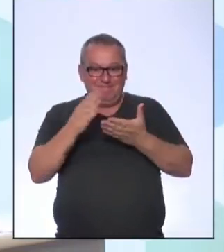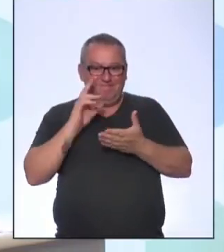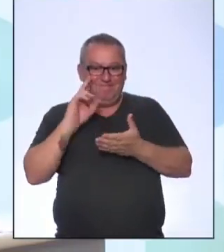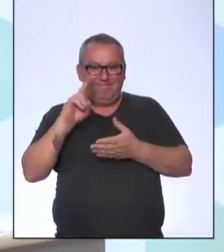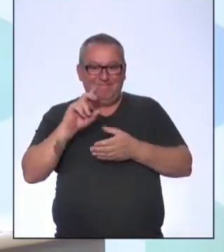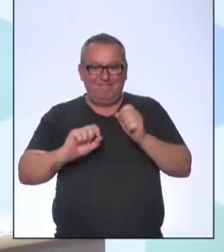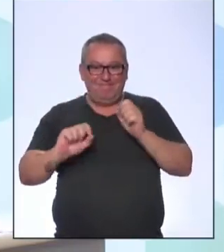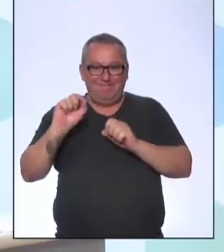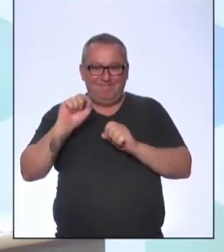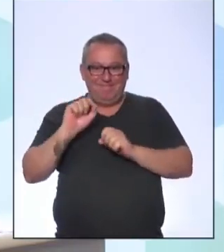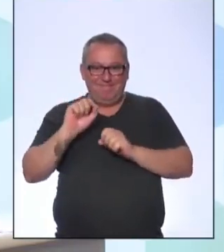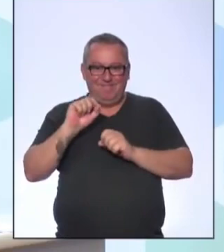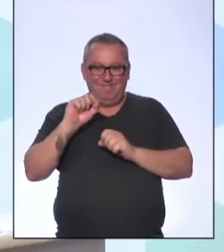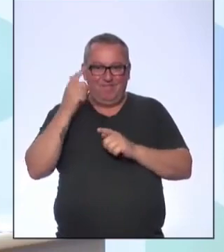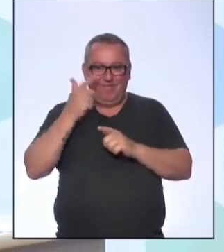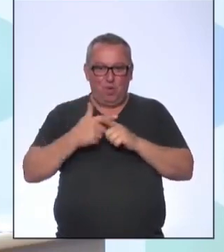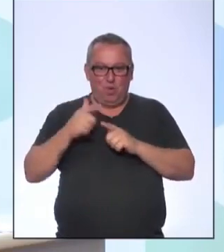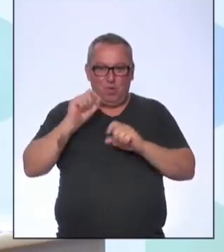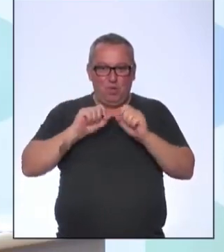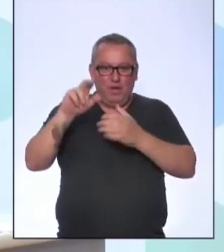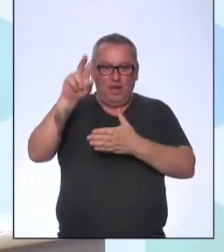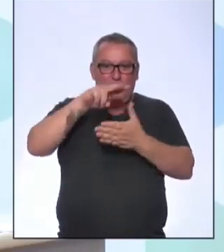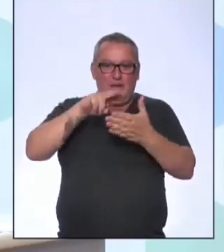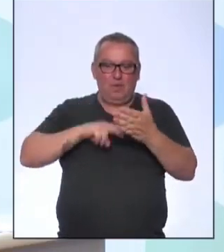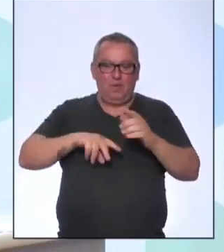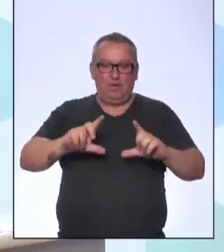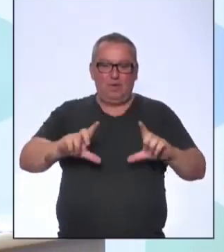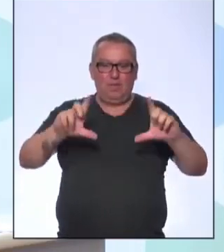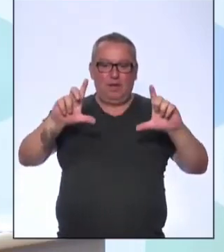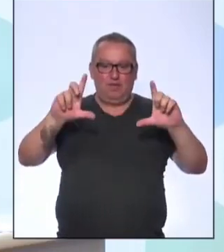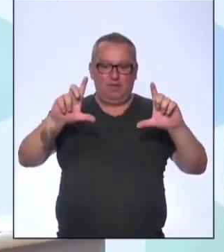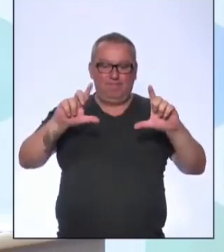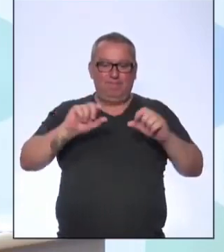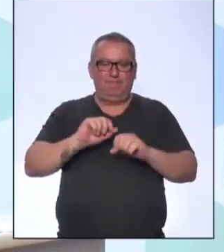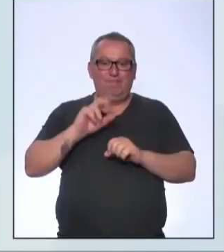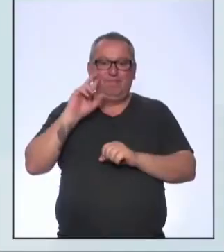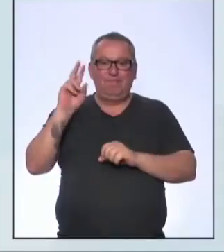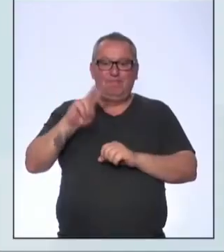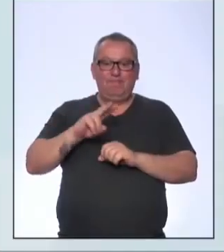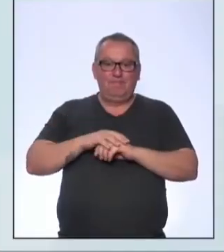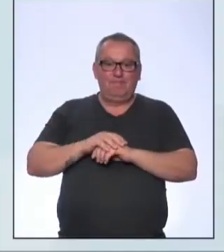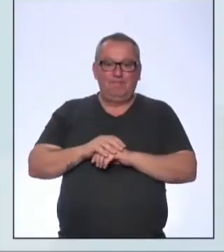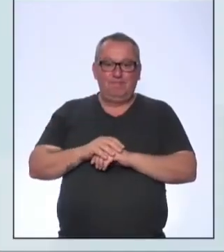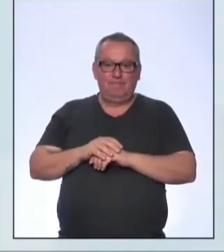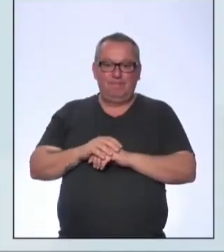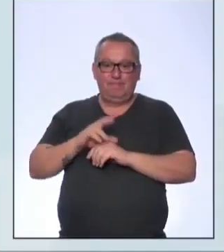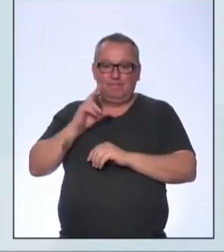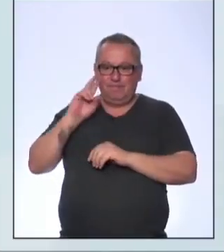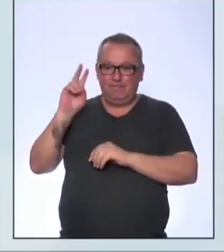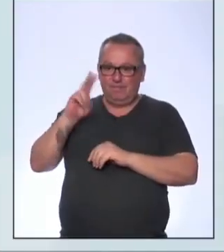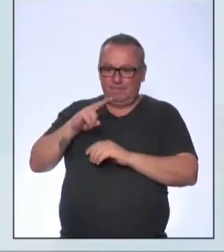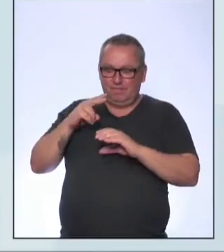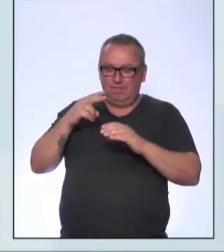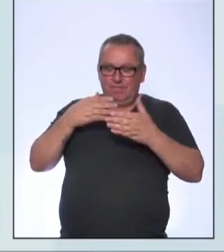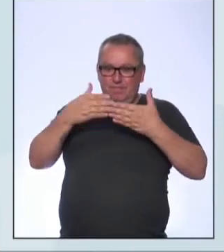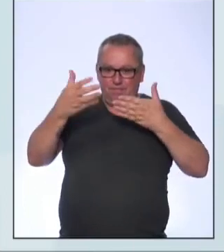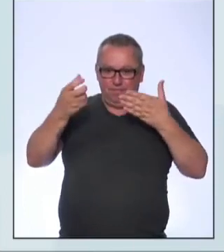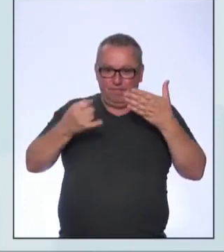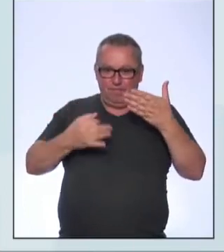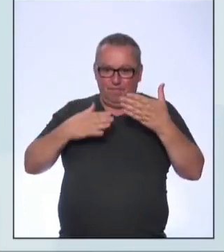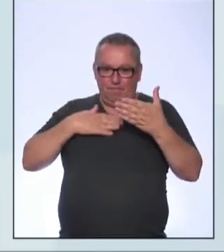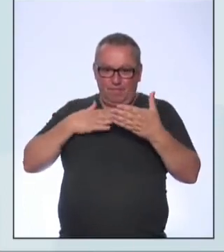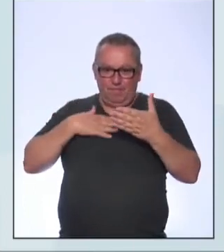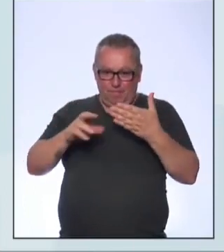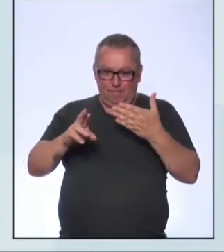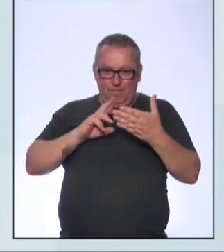falar sobre isso, sobre a leitura de imagens. Então, vamos lá. Respondam para mim no chat, por favor. Você